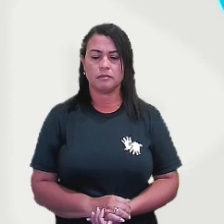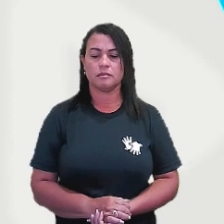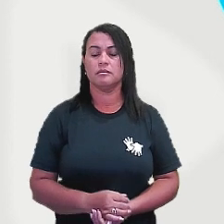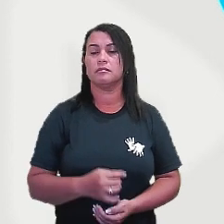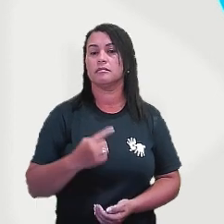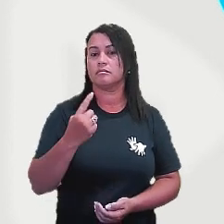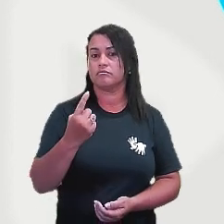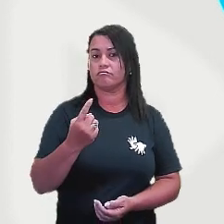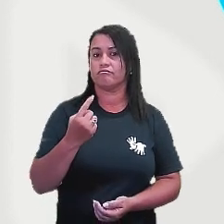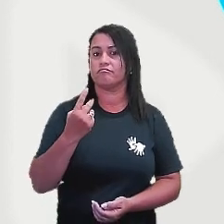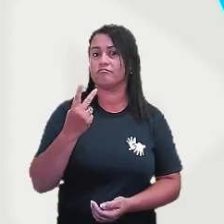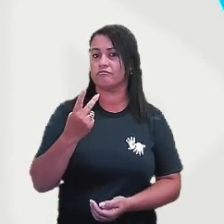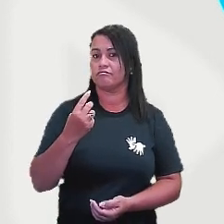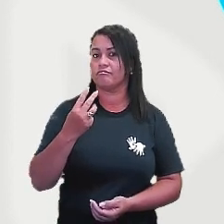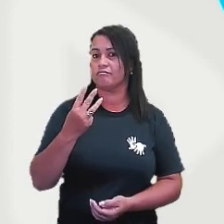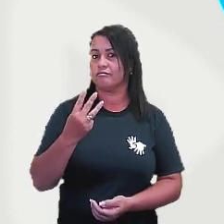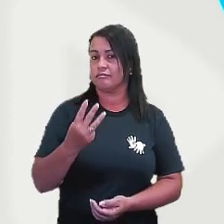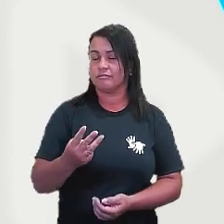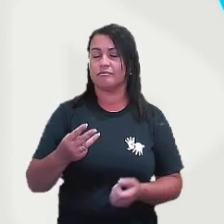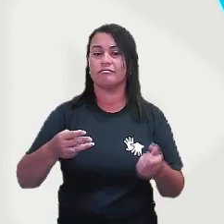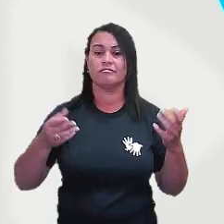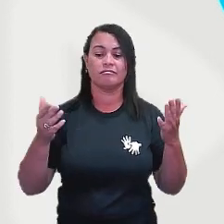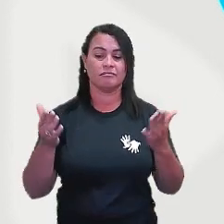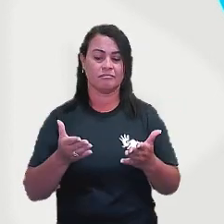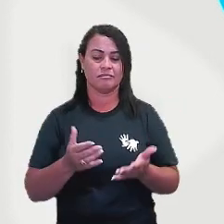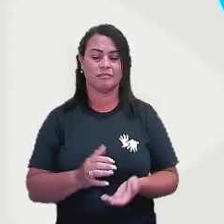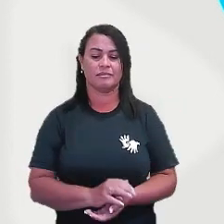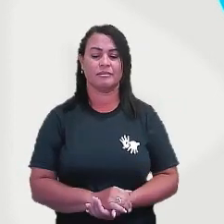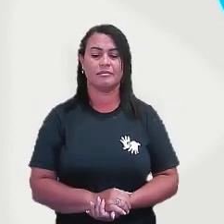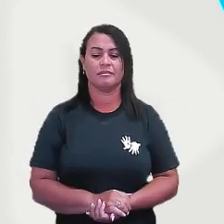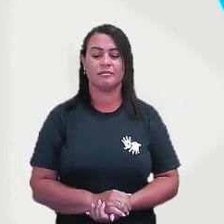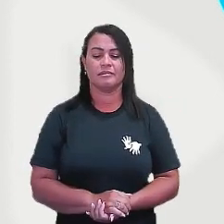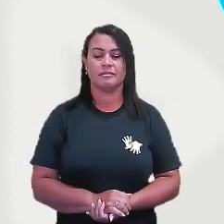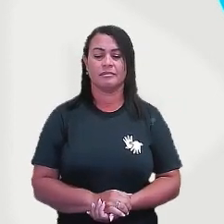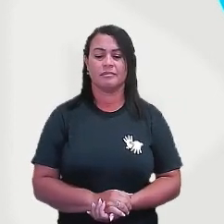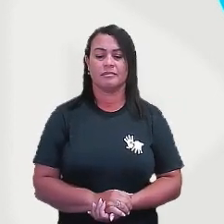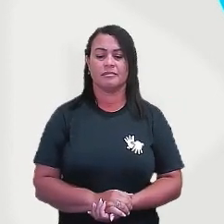1, 2, 3 e